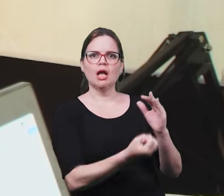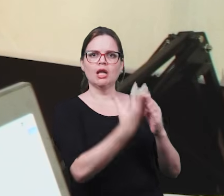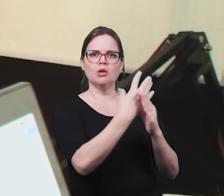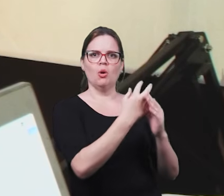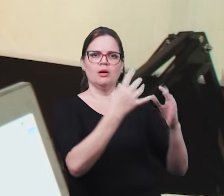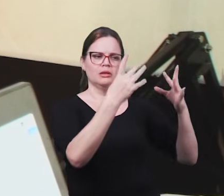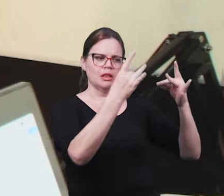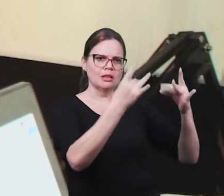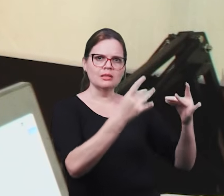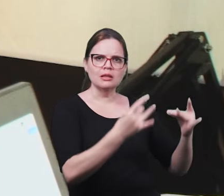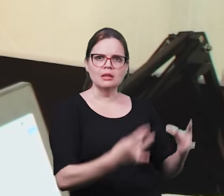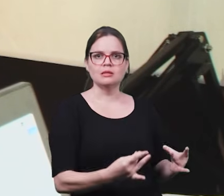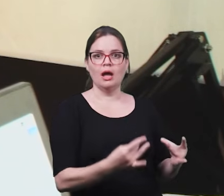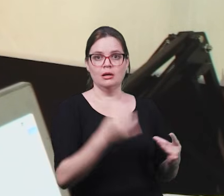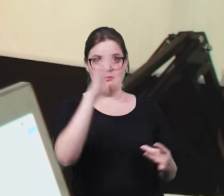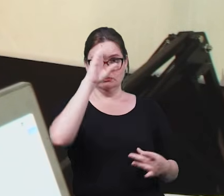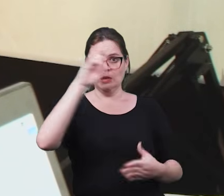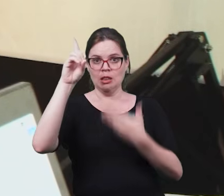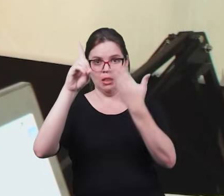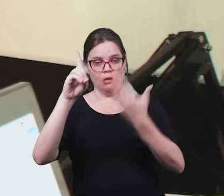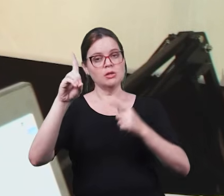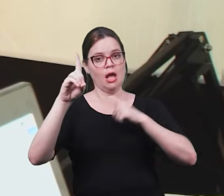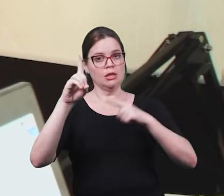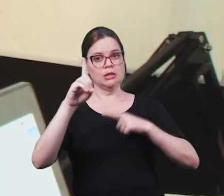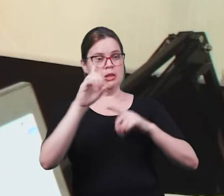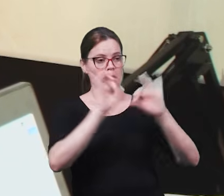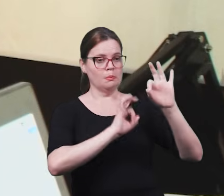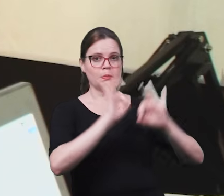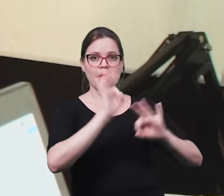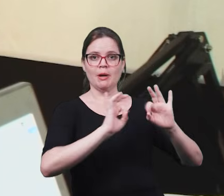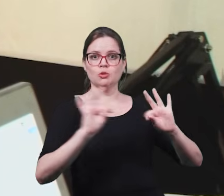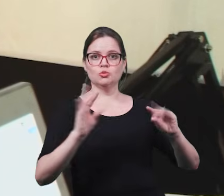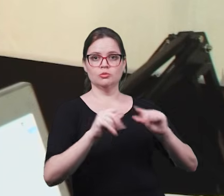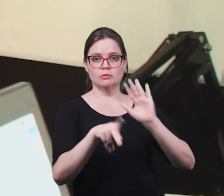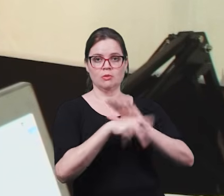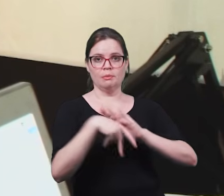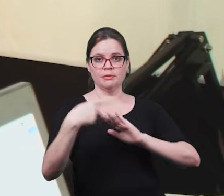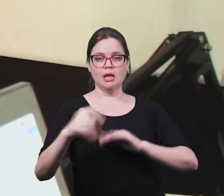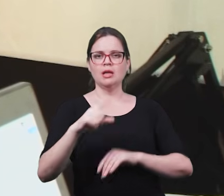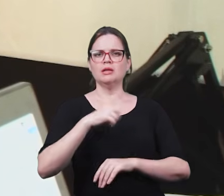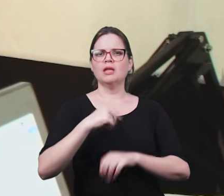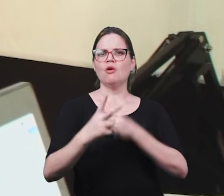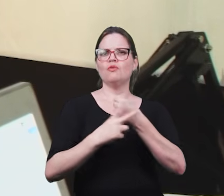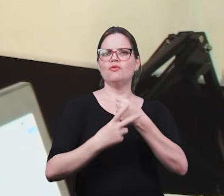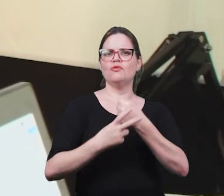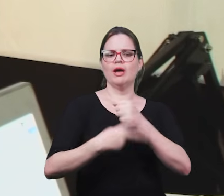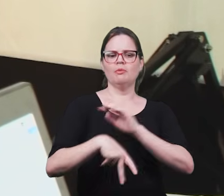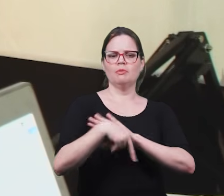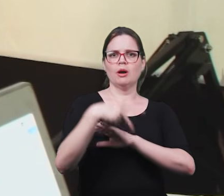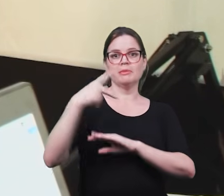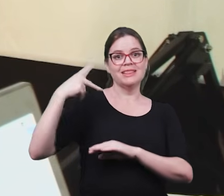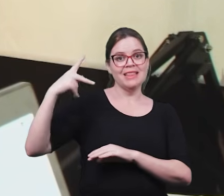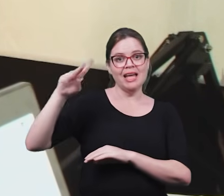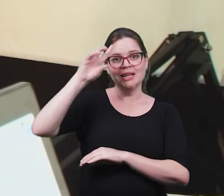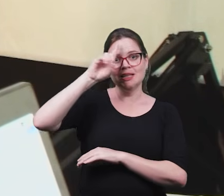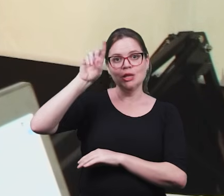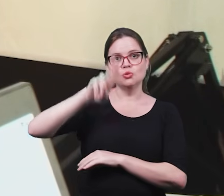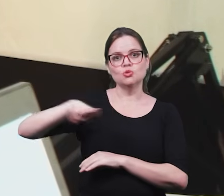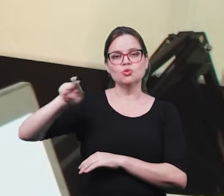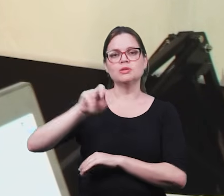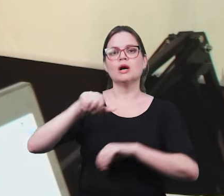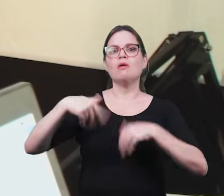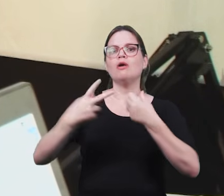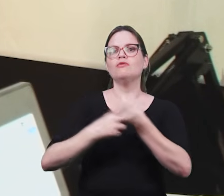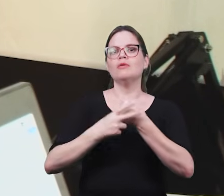criador, aquele que é o dono desse projeto. Há até um verbo que é utilizado exclusivamente por Deus, né? O